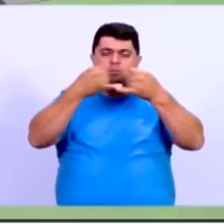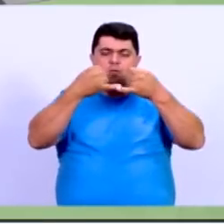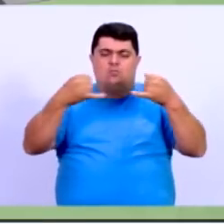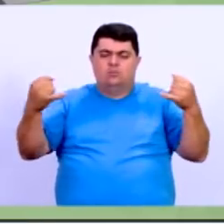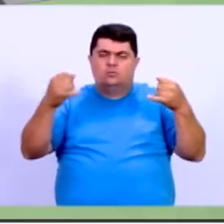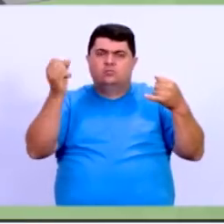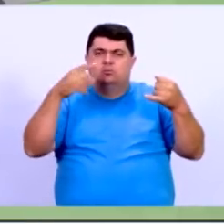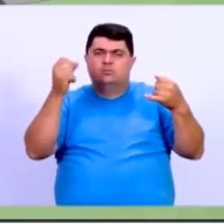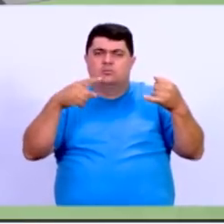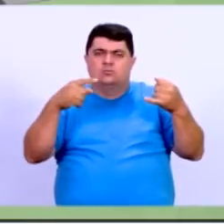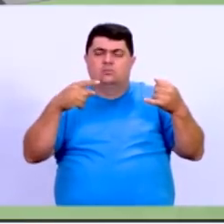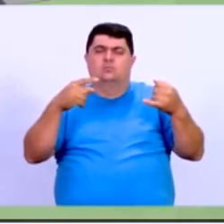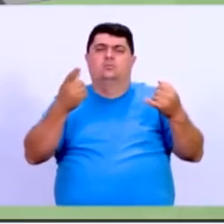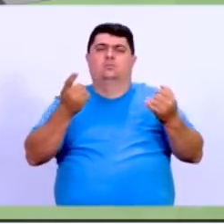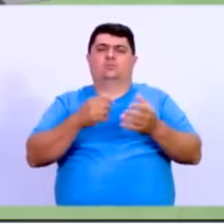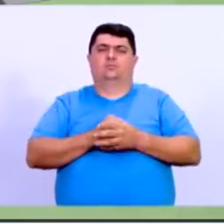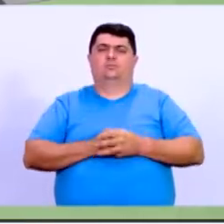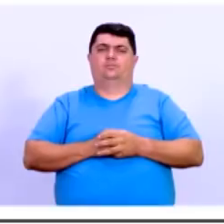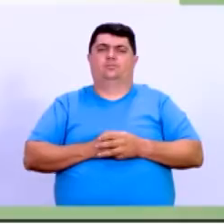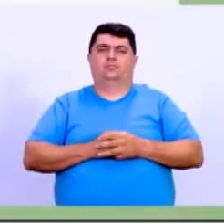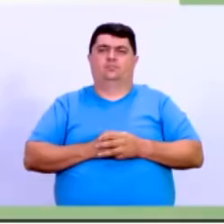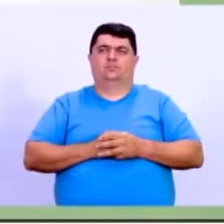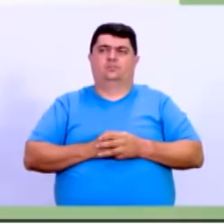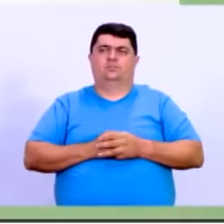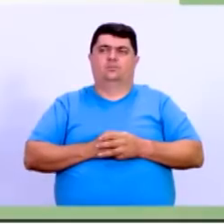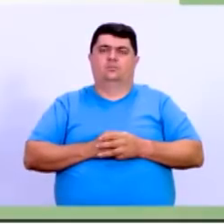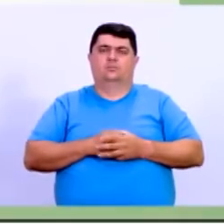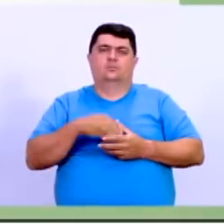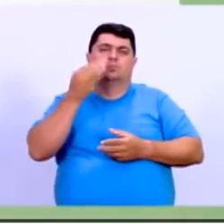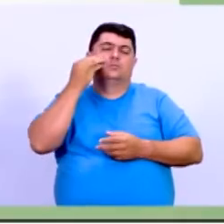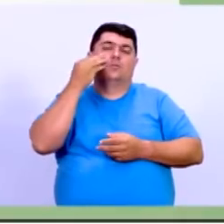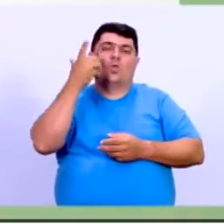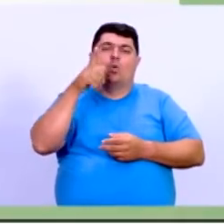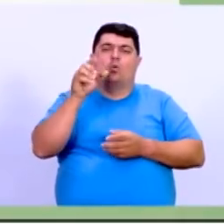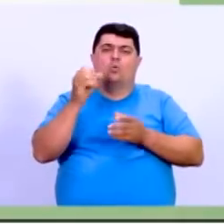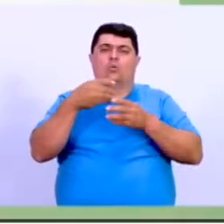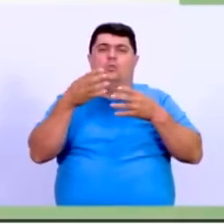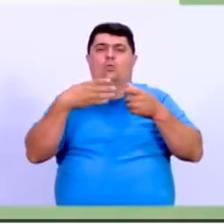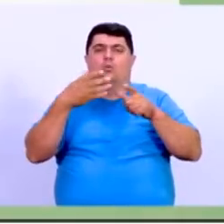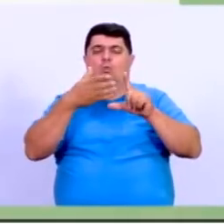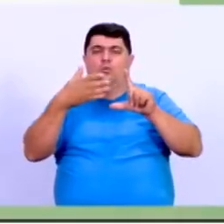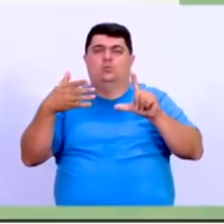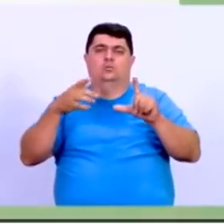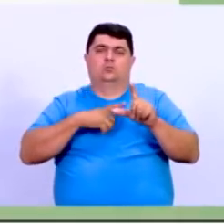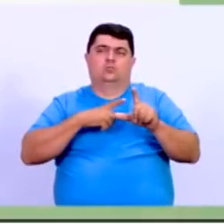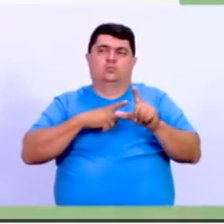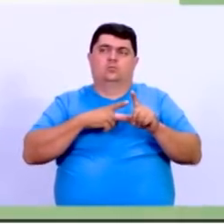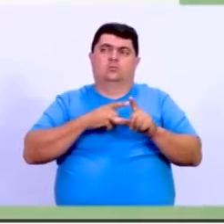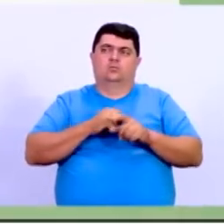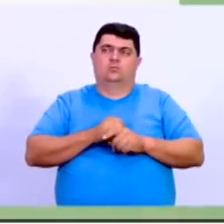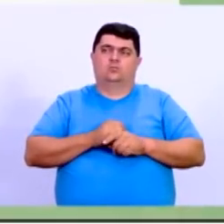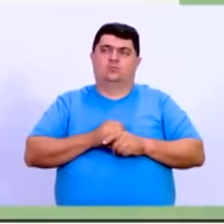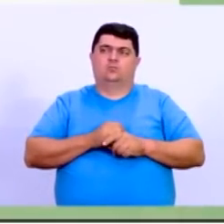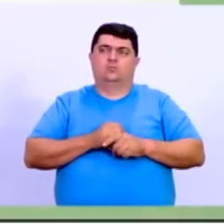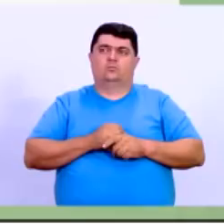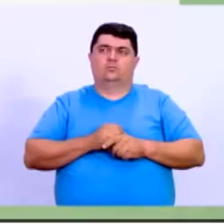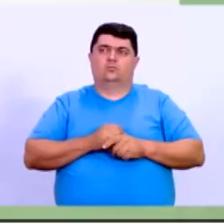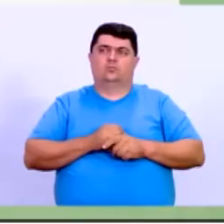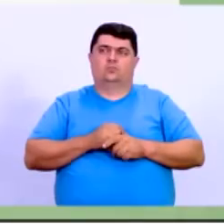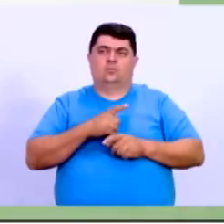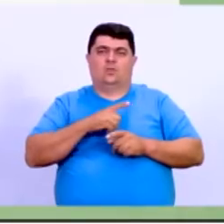dados, por exemplo, tá? E olha só aqui esse próximo slide, olha. Ele mostra pra gente aqui, olha só, exemplos.